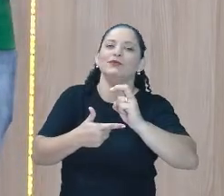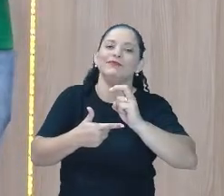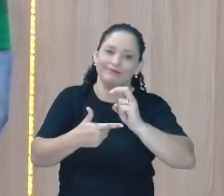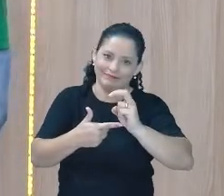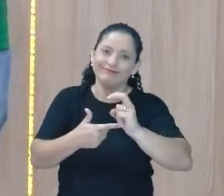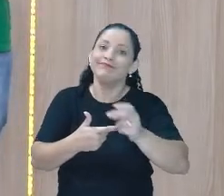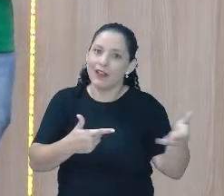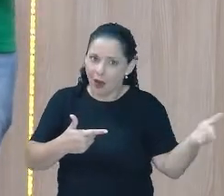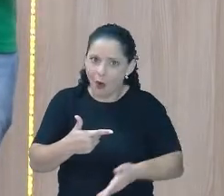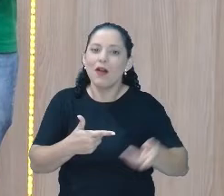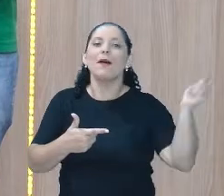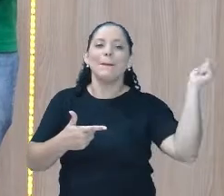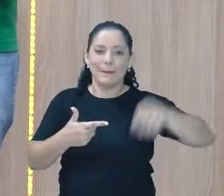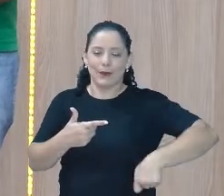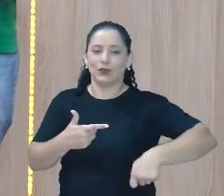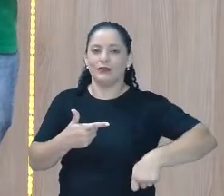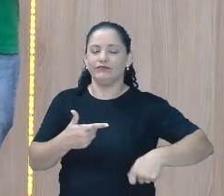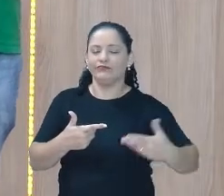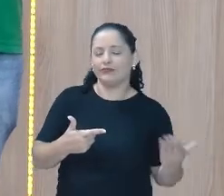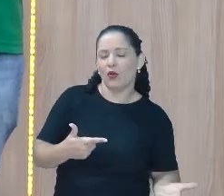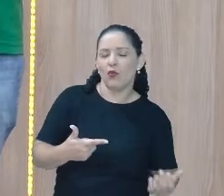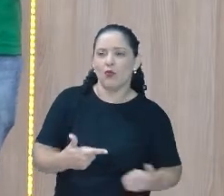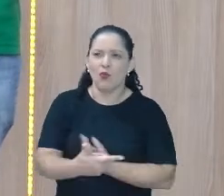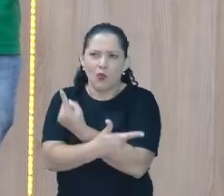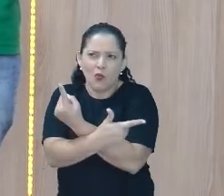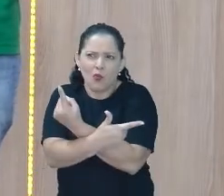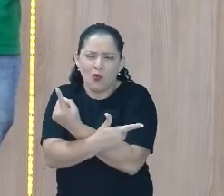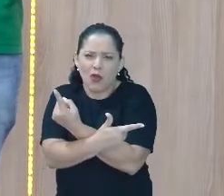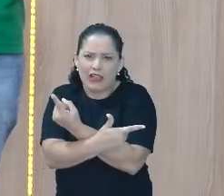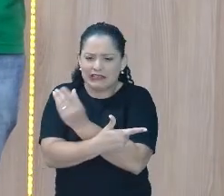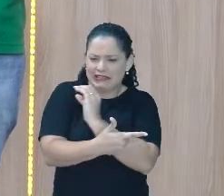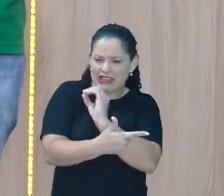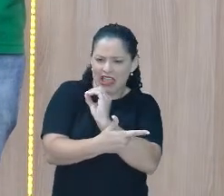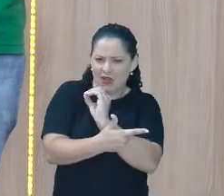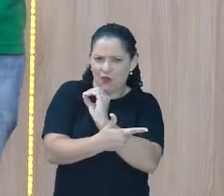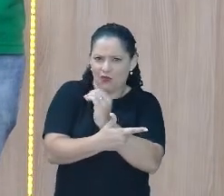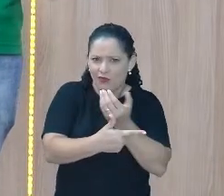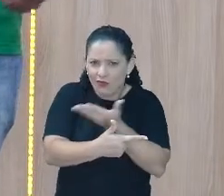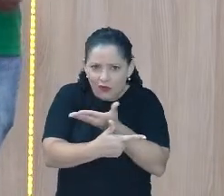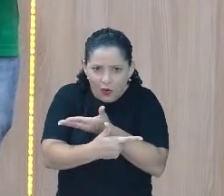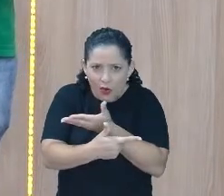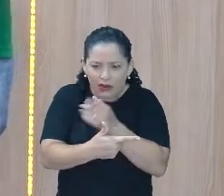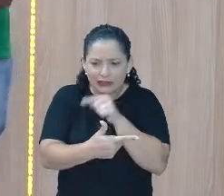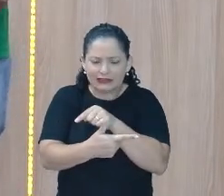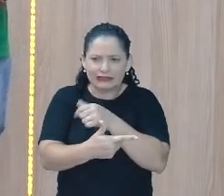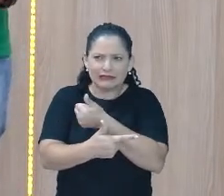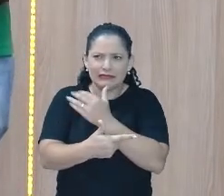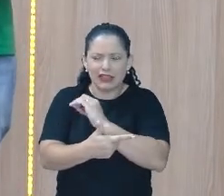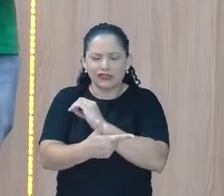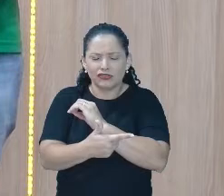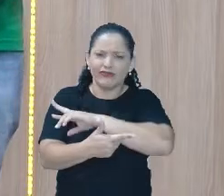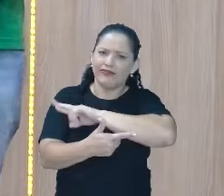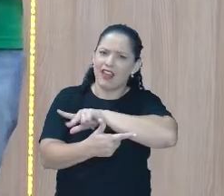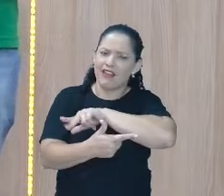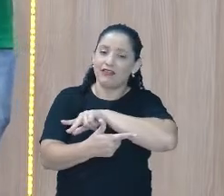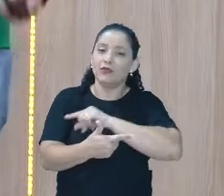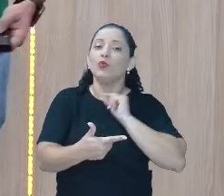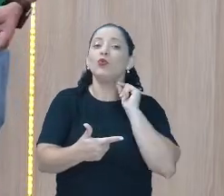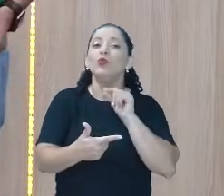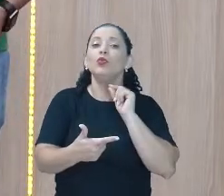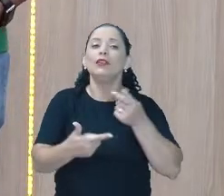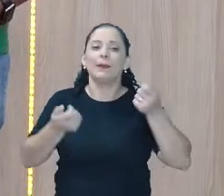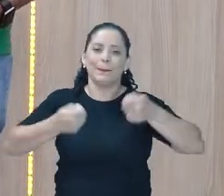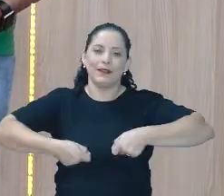Pedro, a divisão é de 1 por 5. Então, se tu coloca um 0 ali, transformando o 1 em o 10, você precisa fazer mais